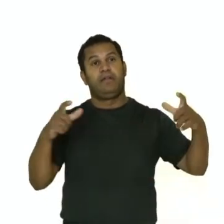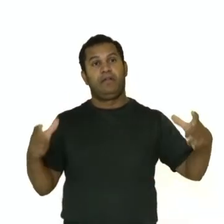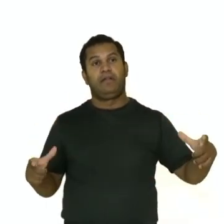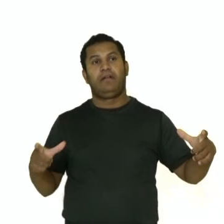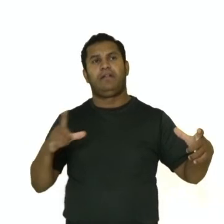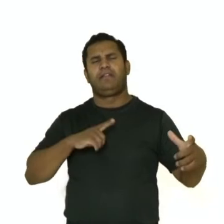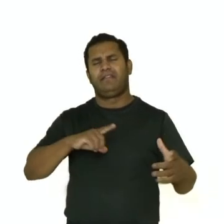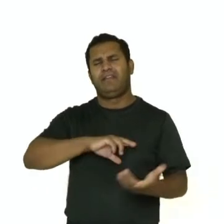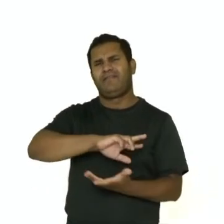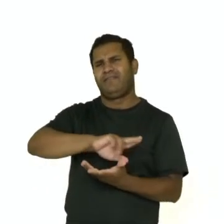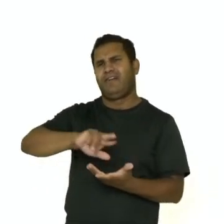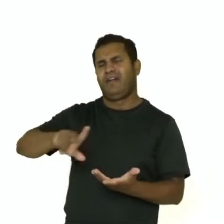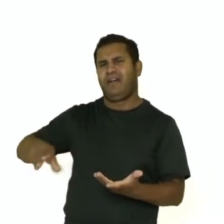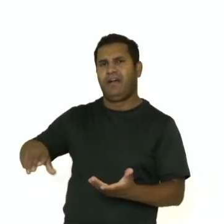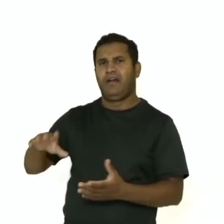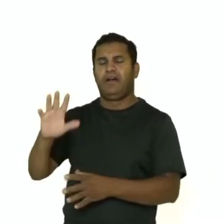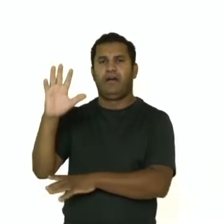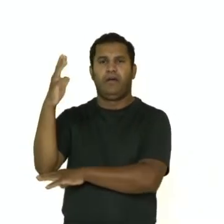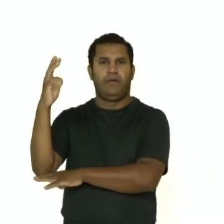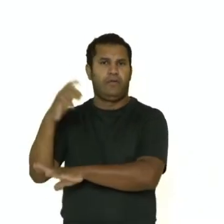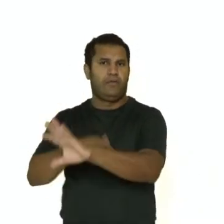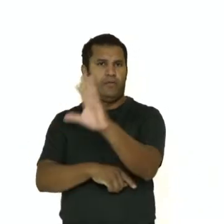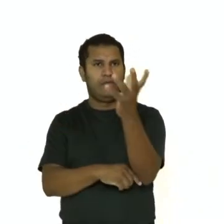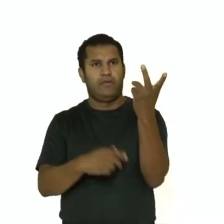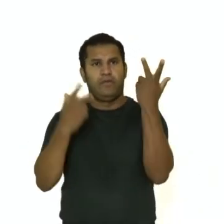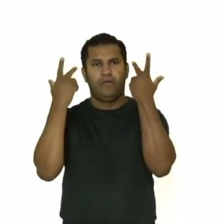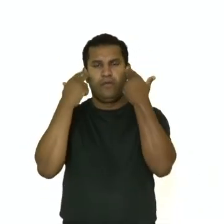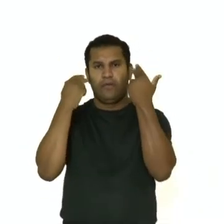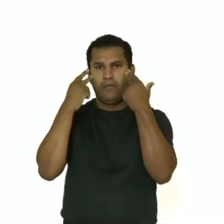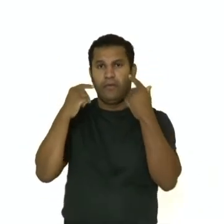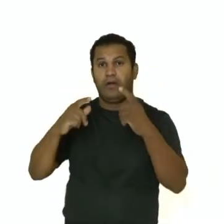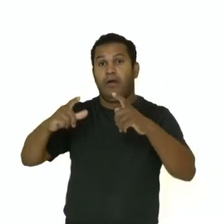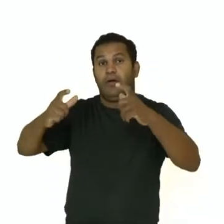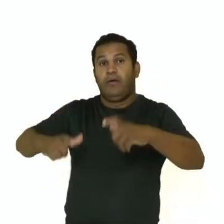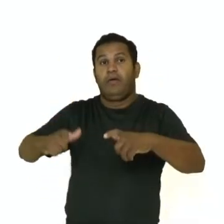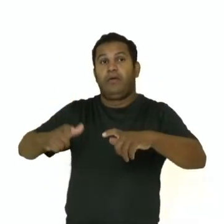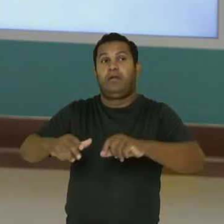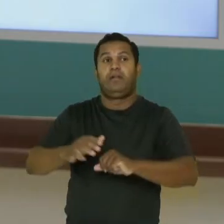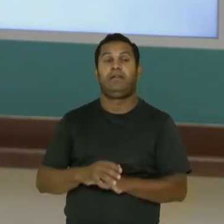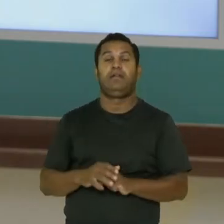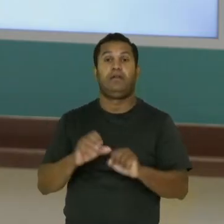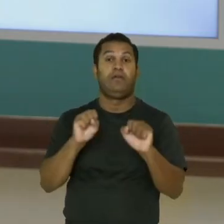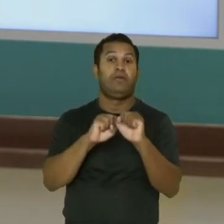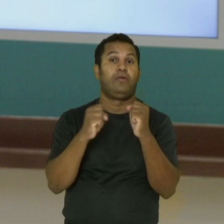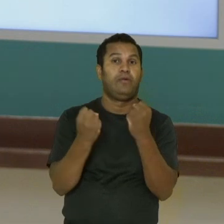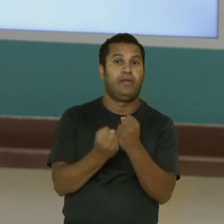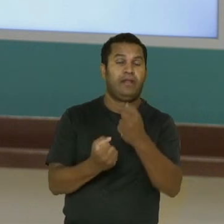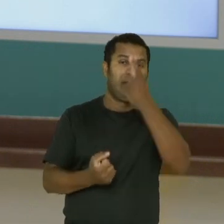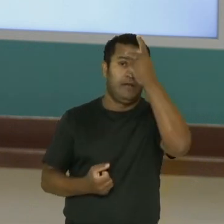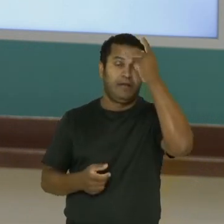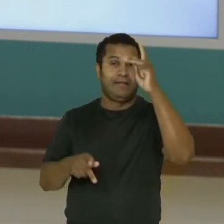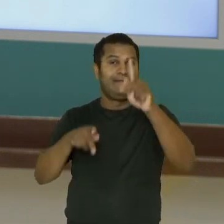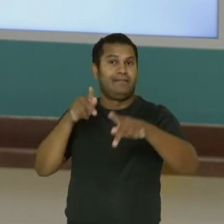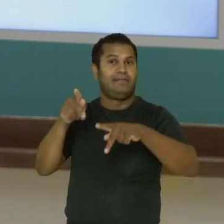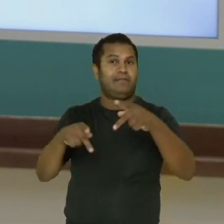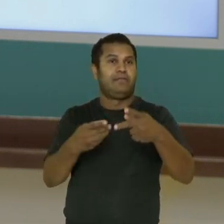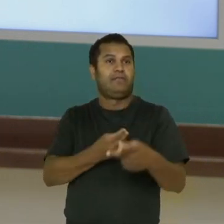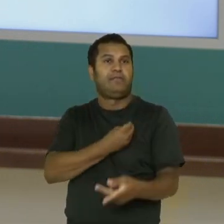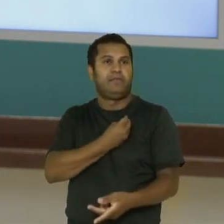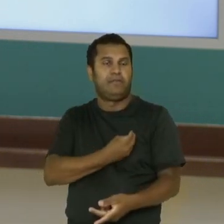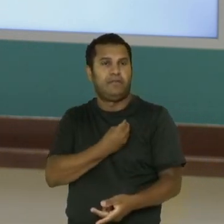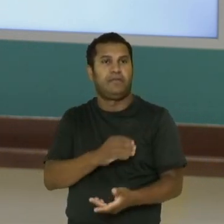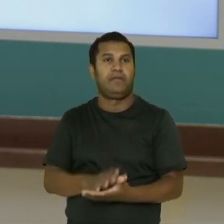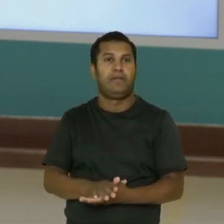consideraram vários aspectos, como localização, aspectos sociais da população, né, em geral, ou